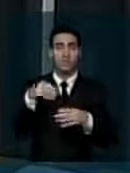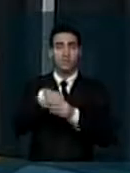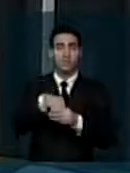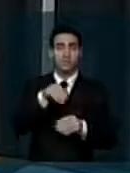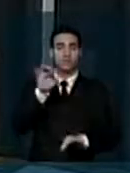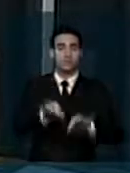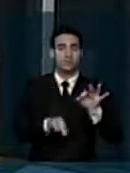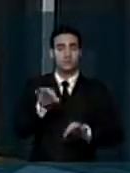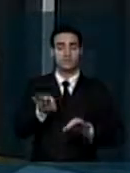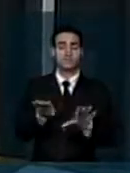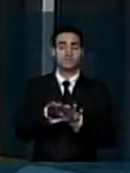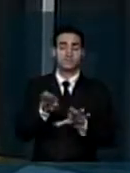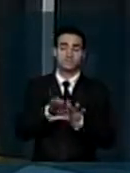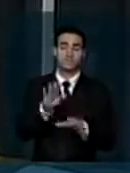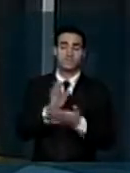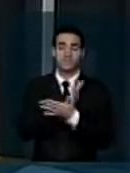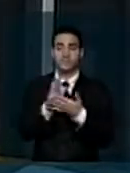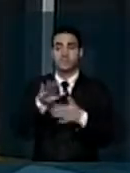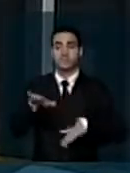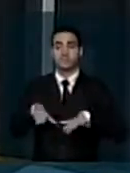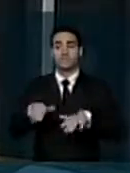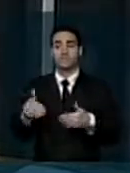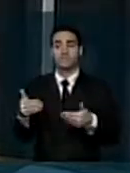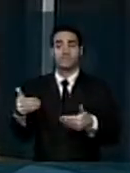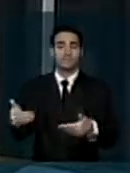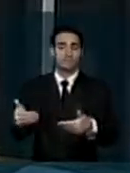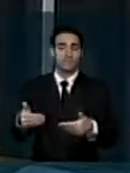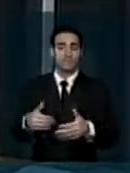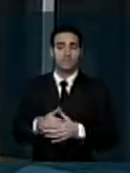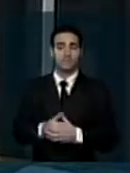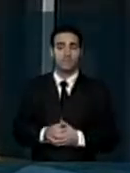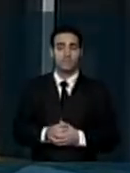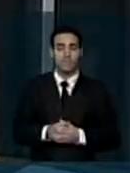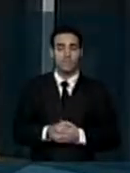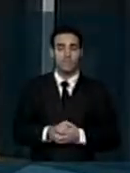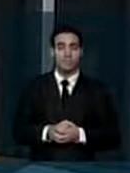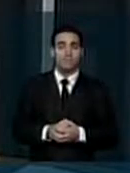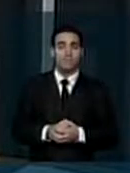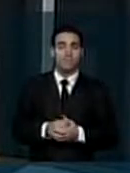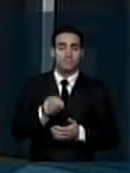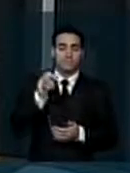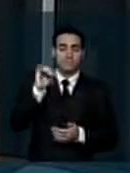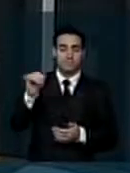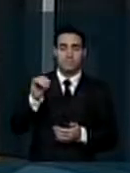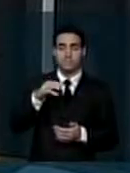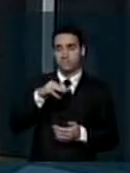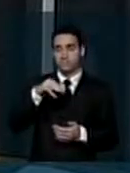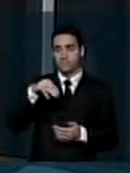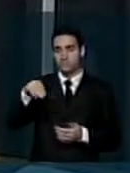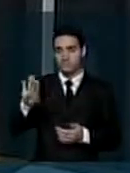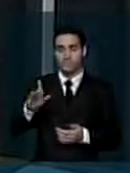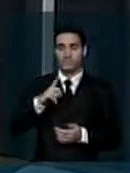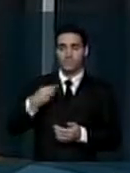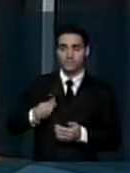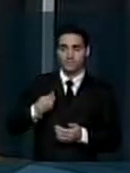judiciário e muitas vezes com o poder executivo. Por isso, Mauro Benevides, que preside isso aqui, todos